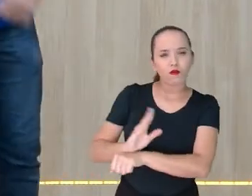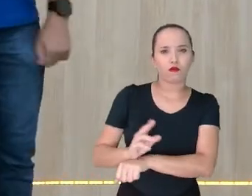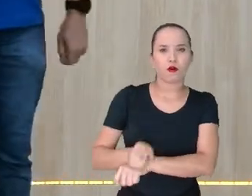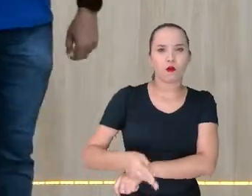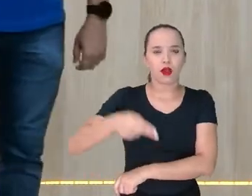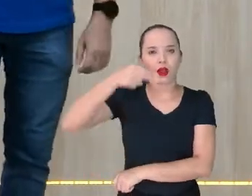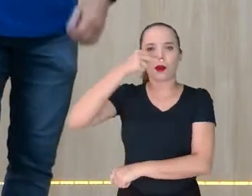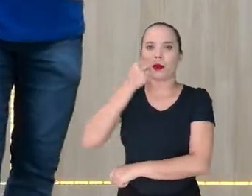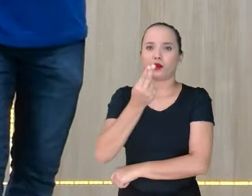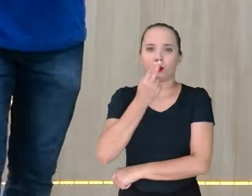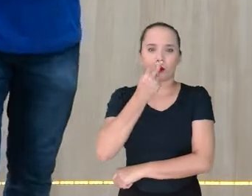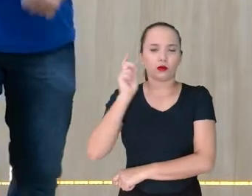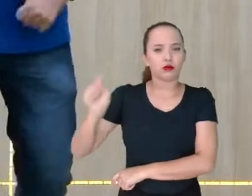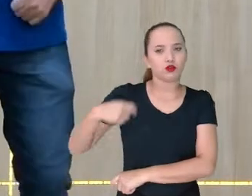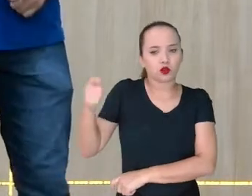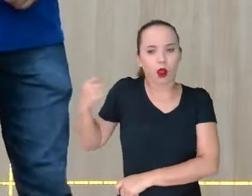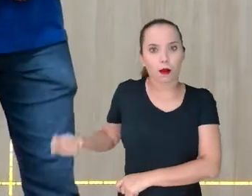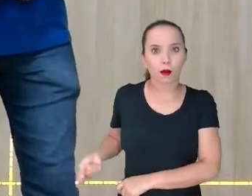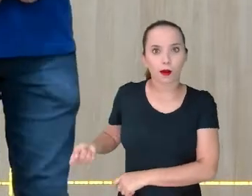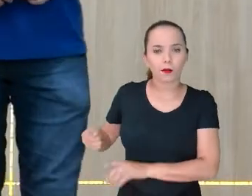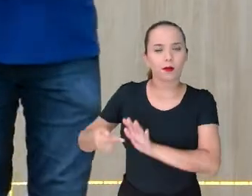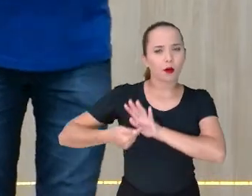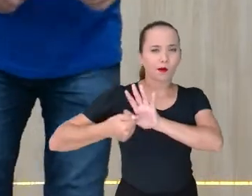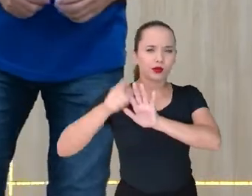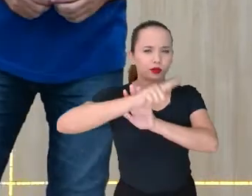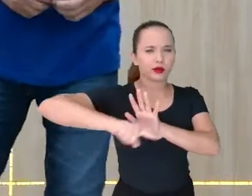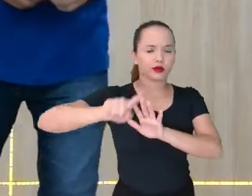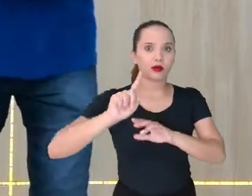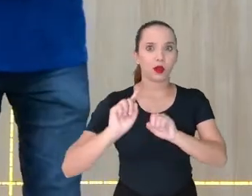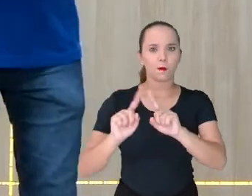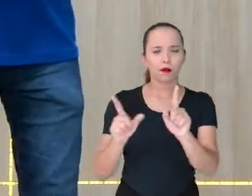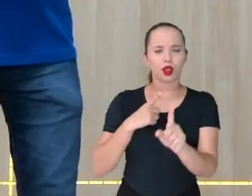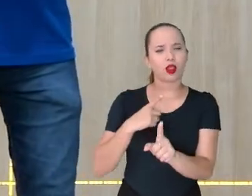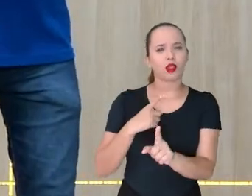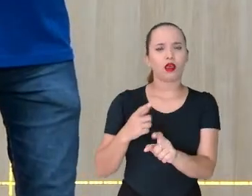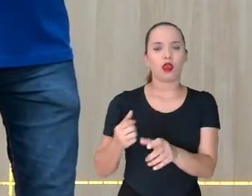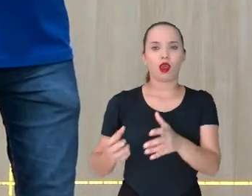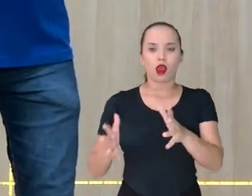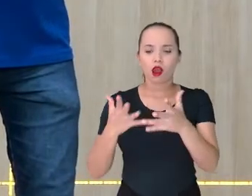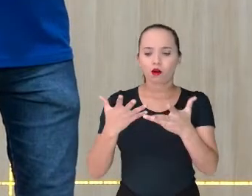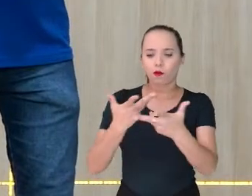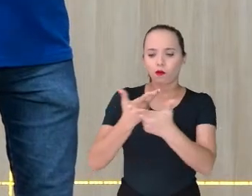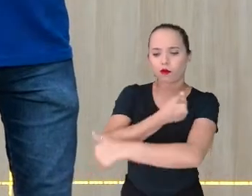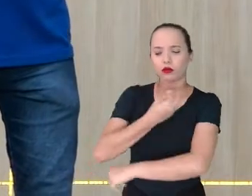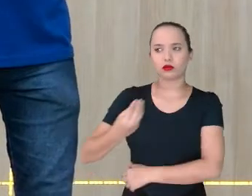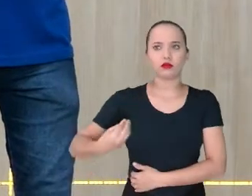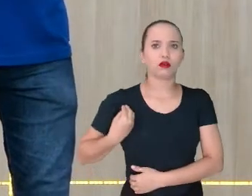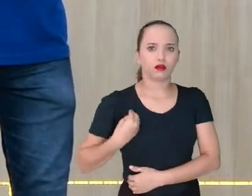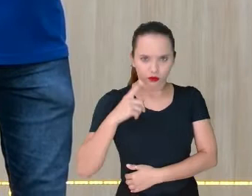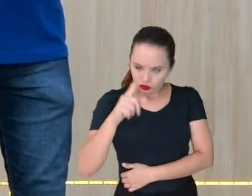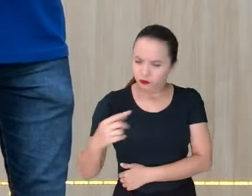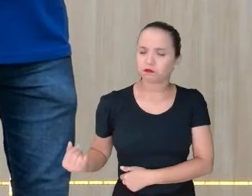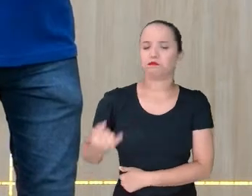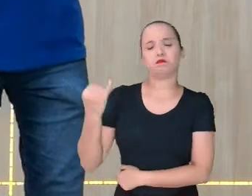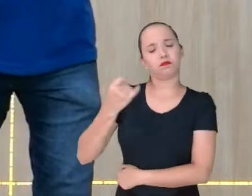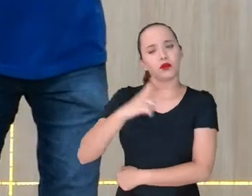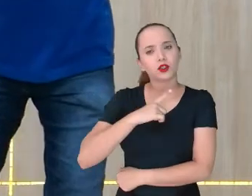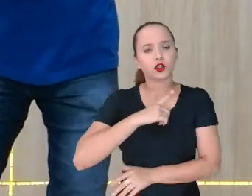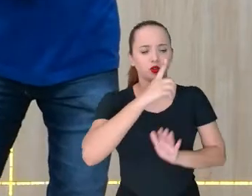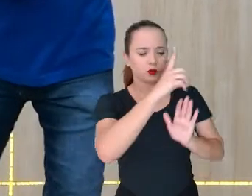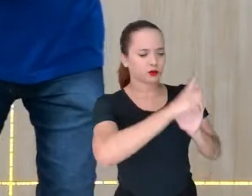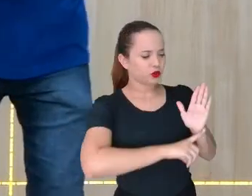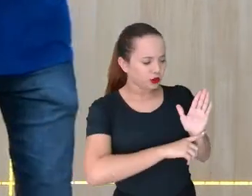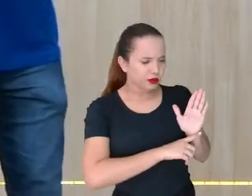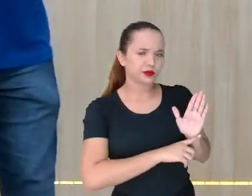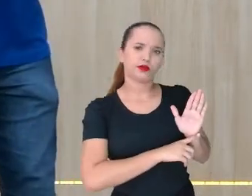chegar já. Mas aí eu trago qualidade de vida. Um ponto. Qualidade de vida, gente. É importante que a gente tenha direitos